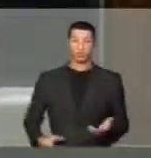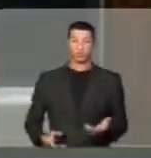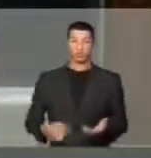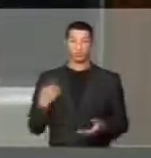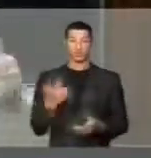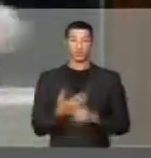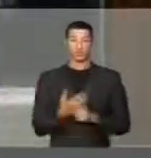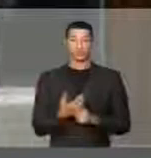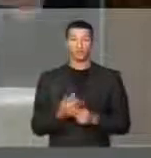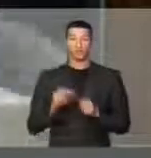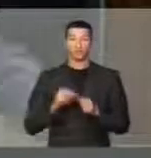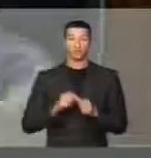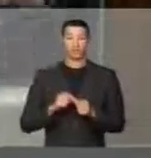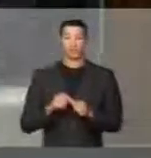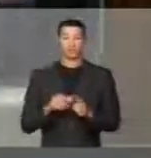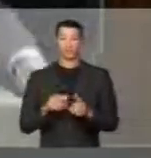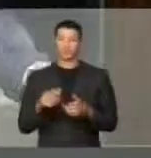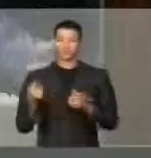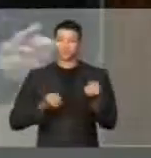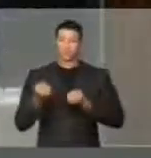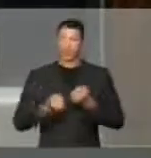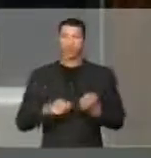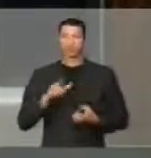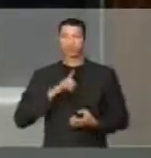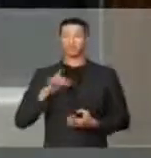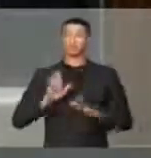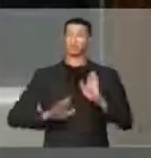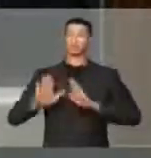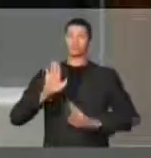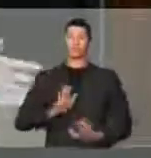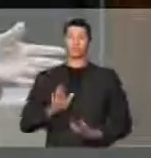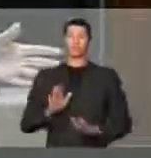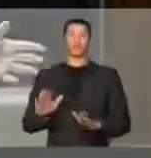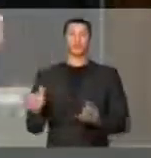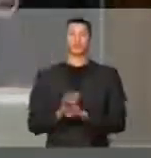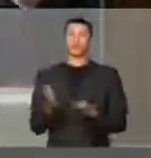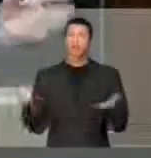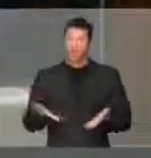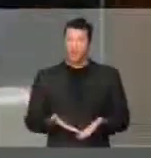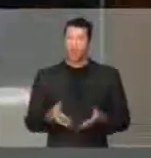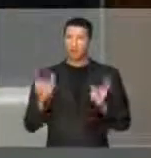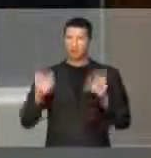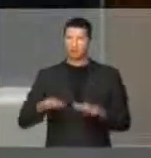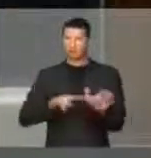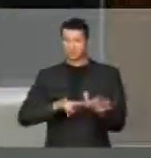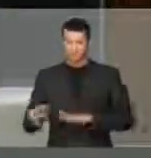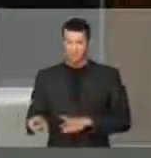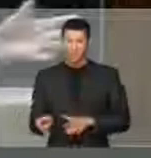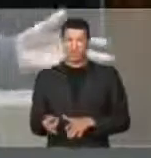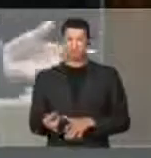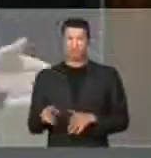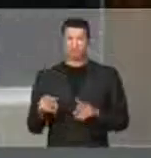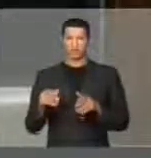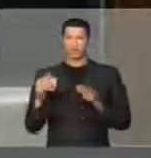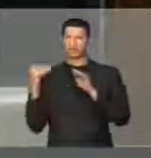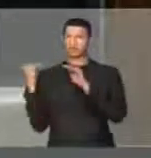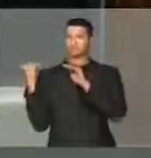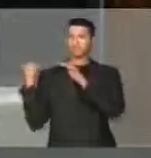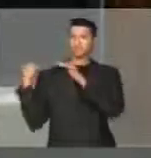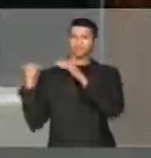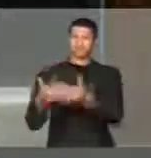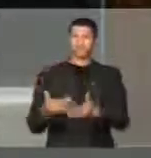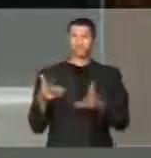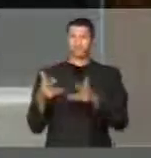a gente coloca uma faixa de pedestre para ter cuidado. Chega agora um final de semana comprido como esse,